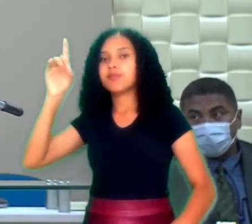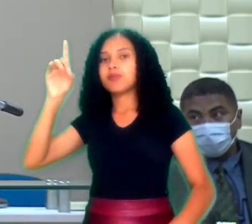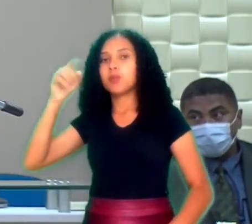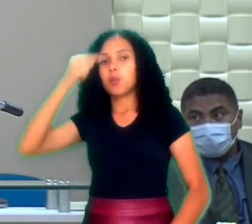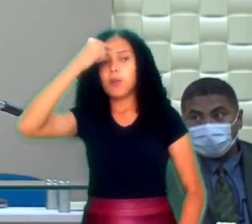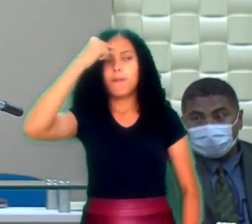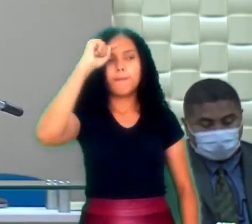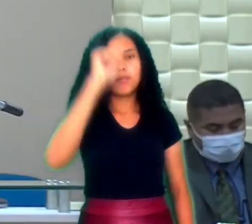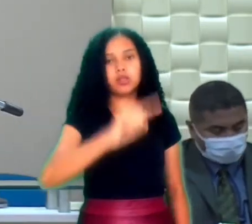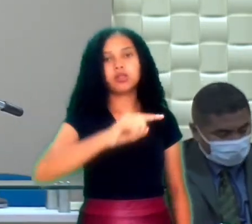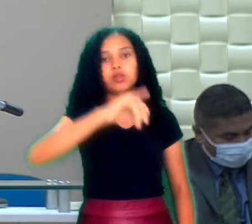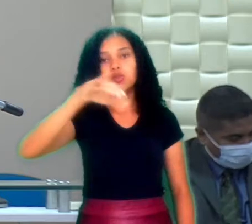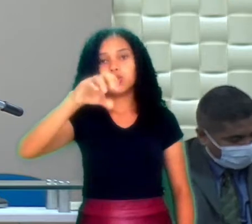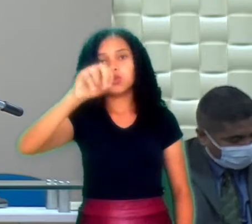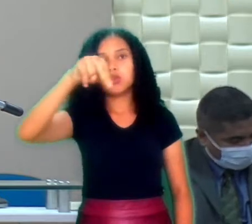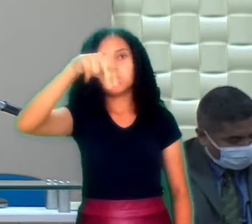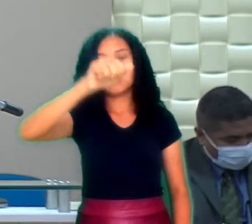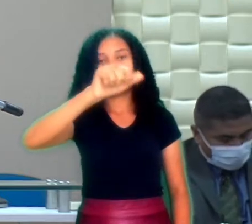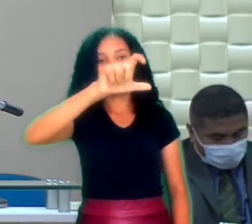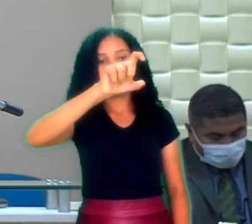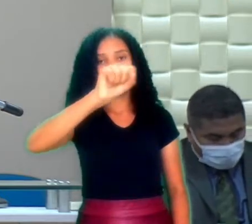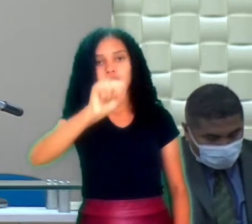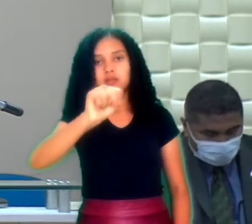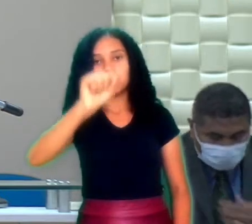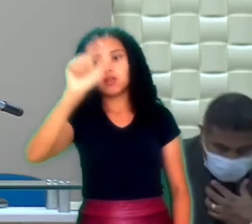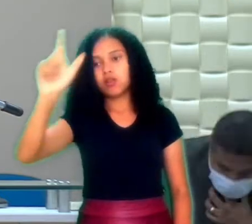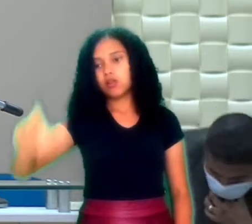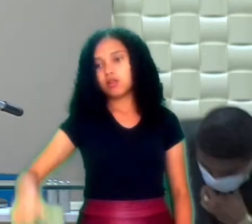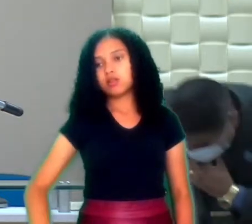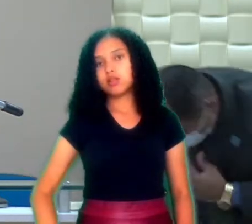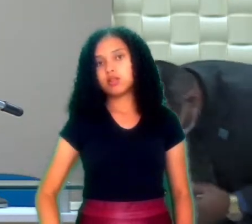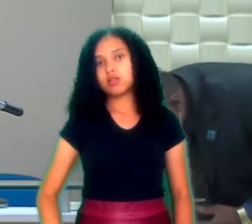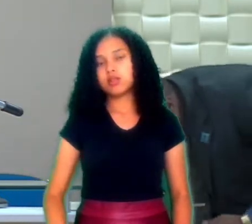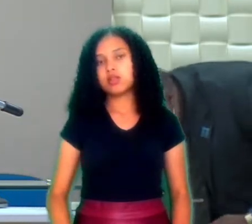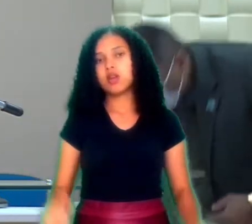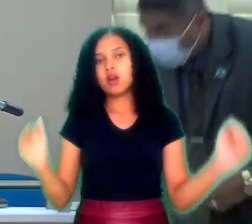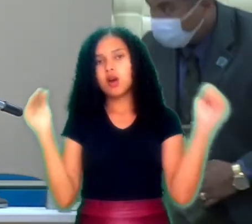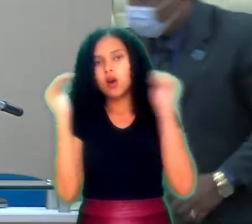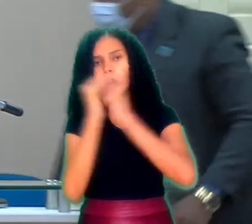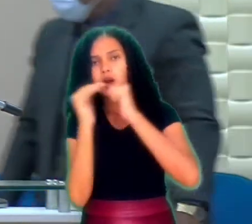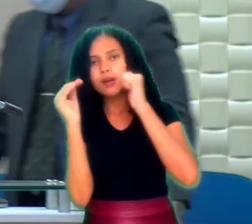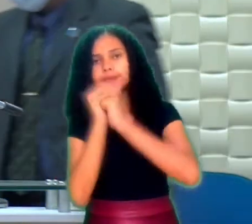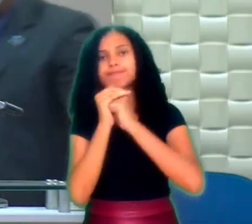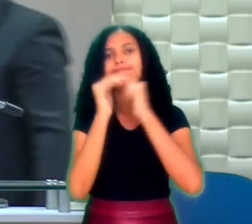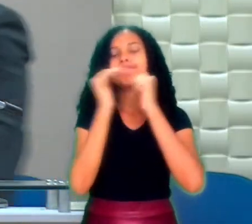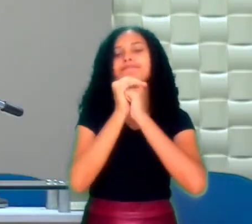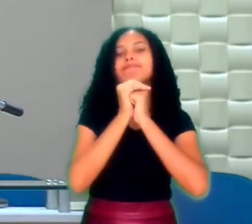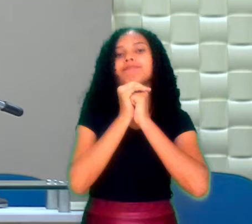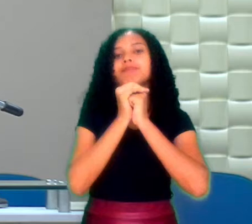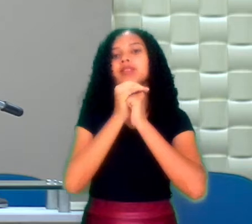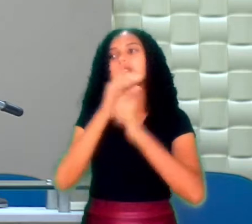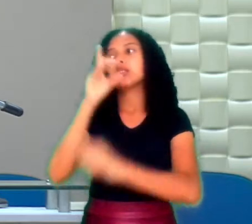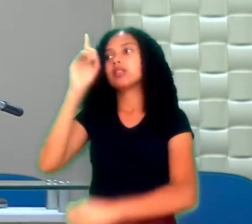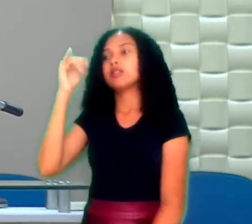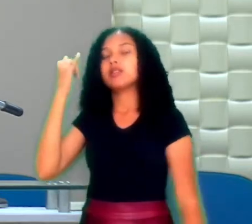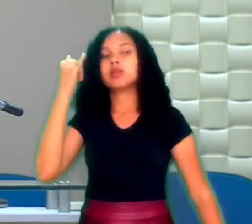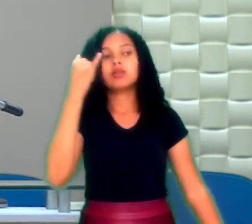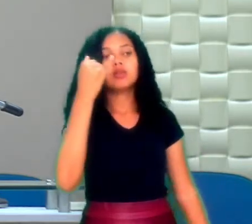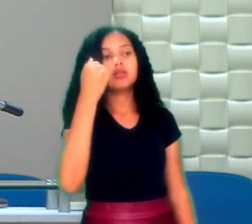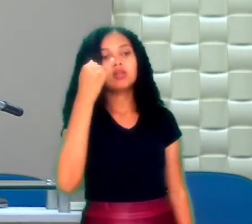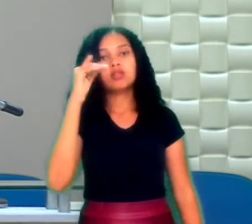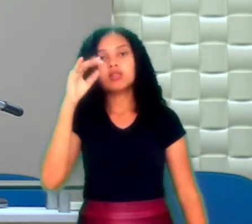ordem para que ele clame contra os ninivitas, dizendo a eles que